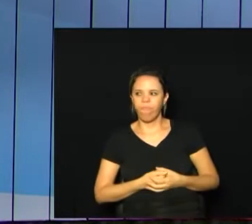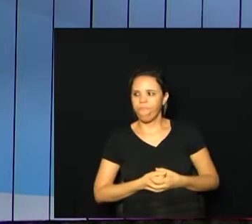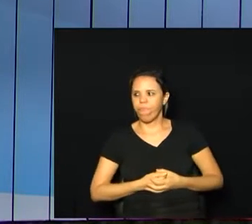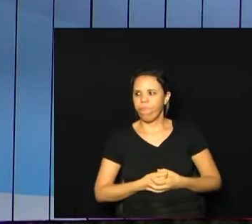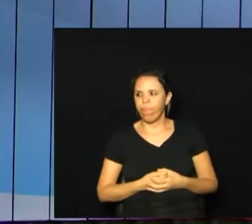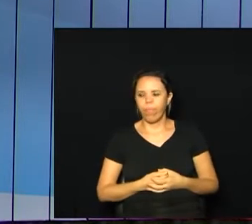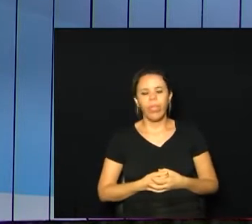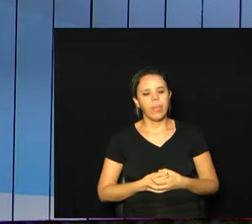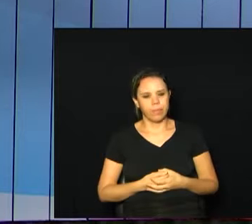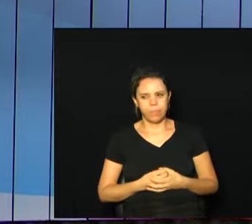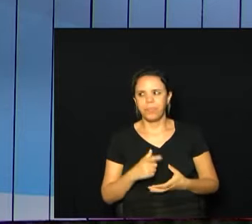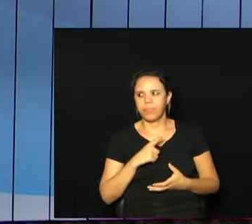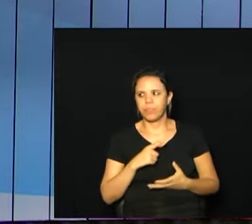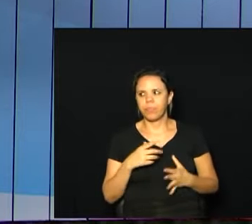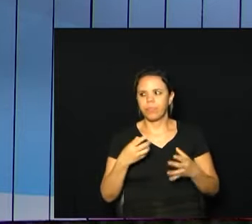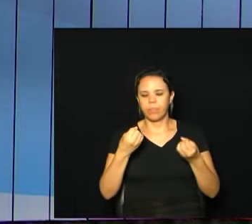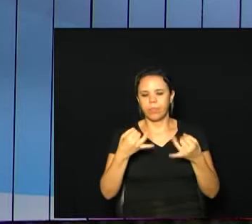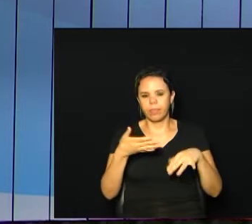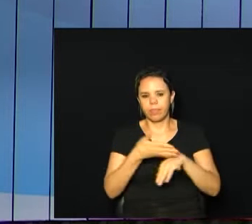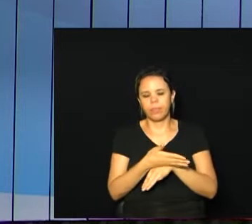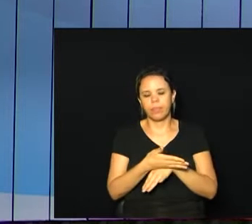cepate.campinas.sp.gov.br e você também tem todo o